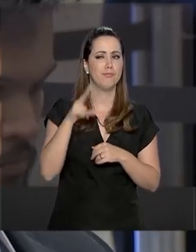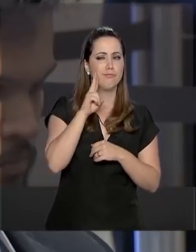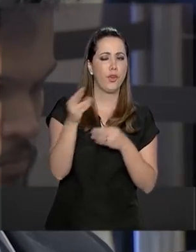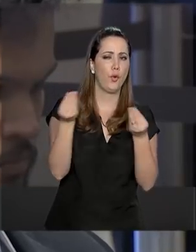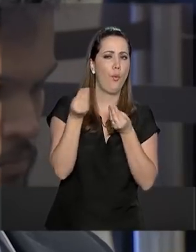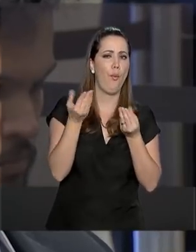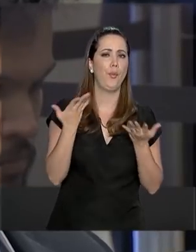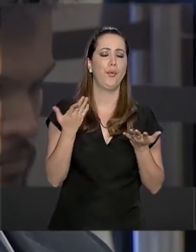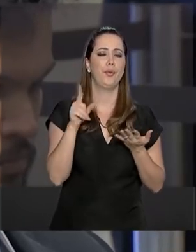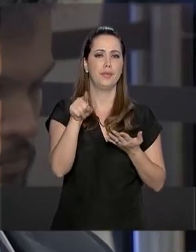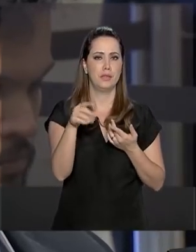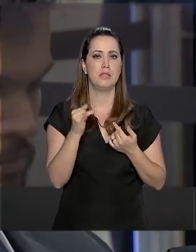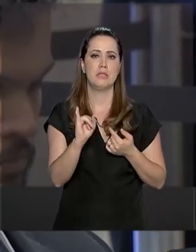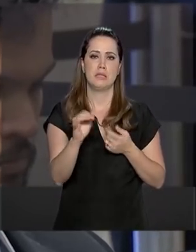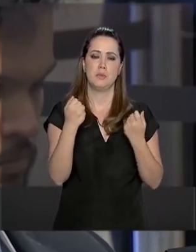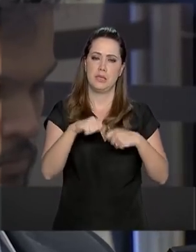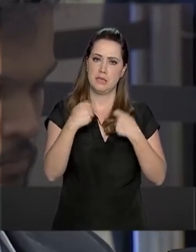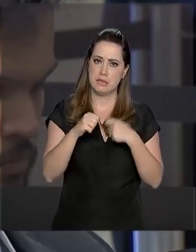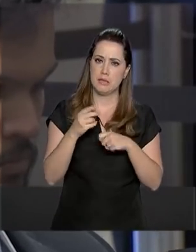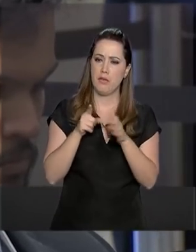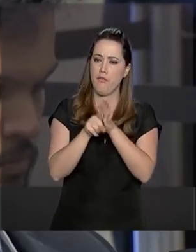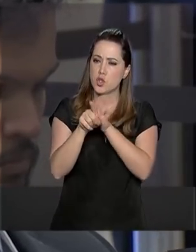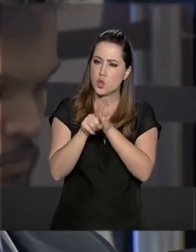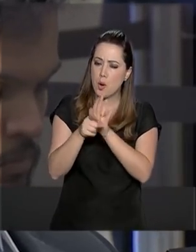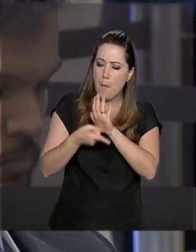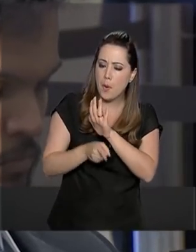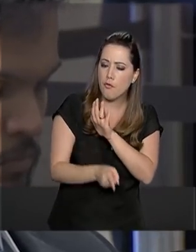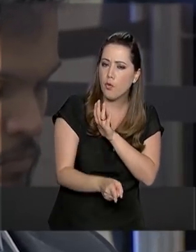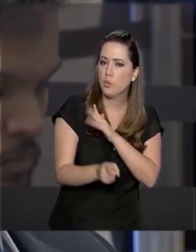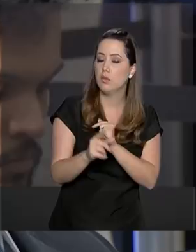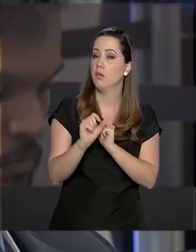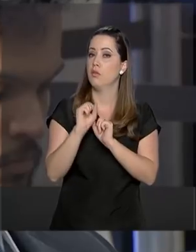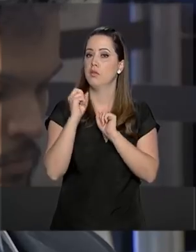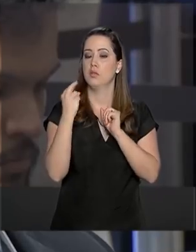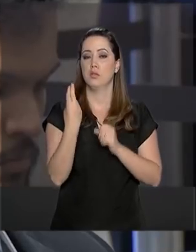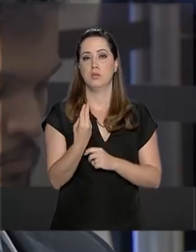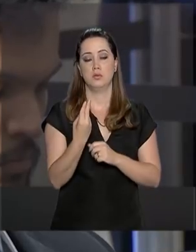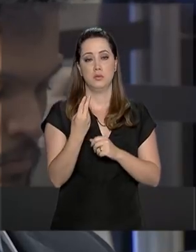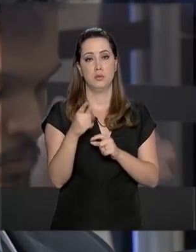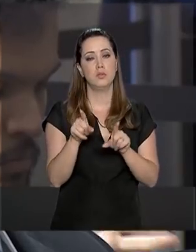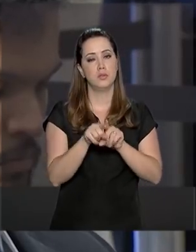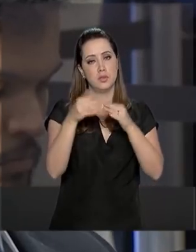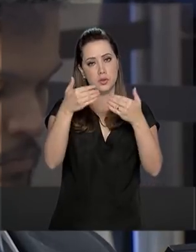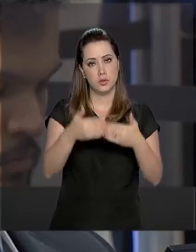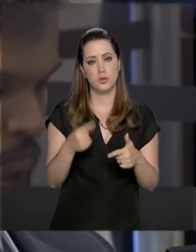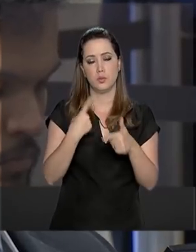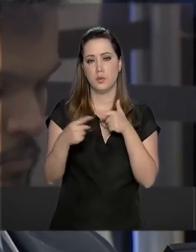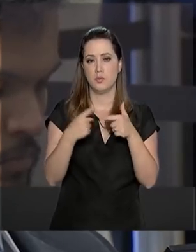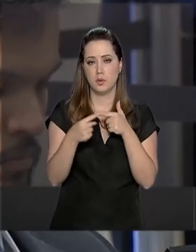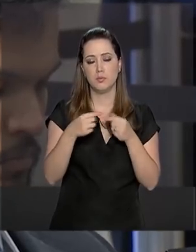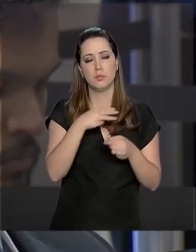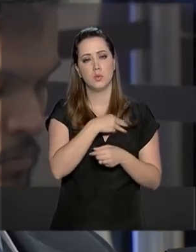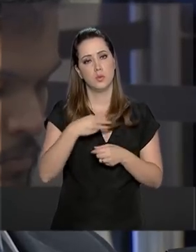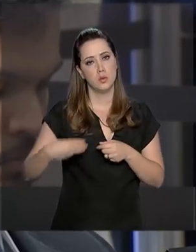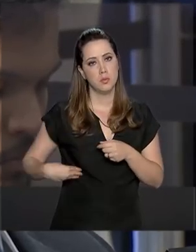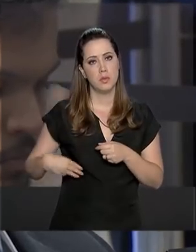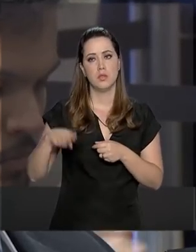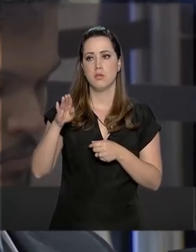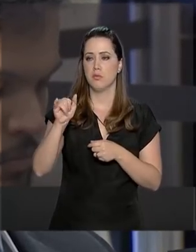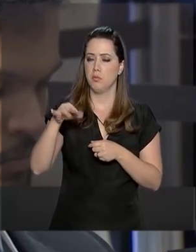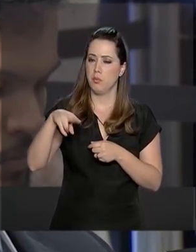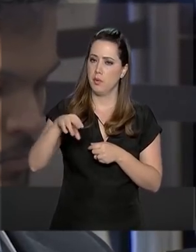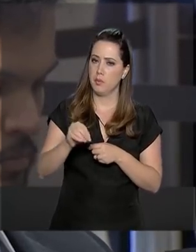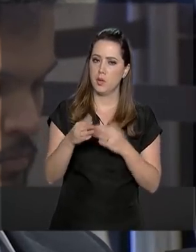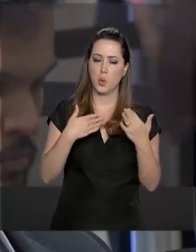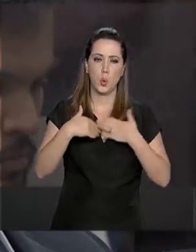situação se isso requer um tipo de investigação mais aprofundada é e diante da situação o ministro bebiano eventualmente